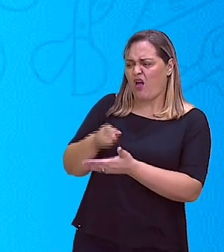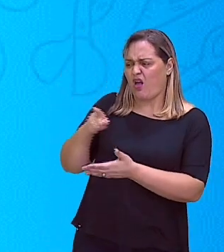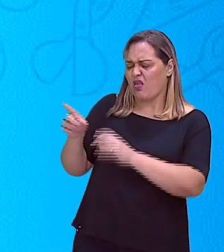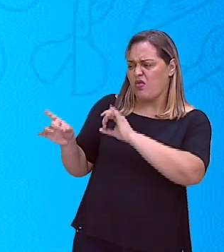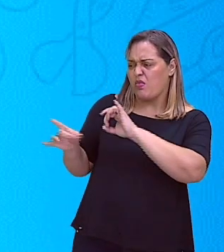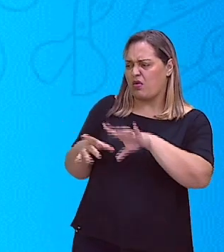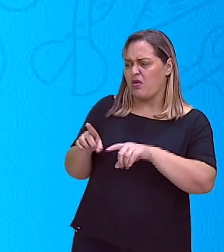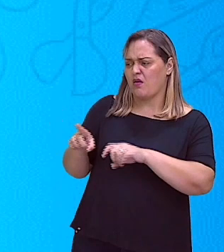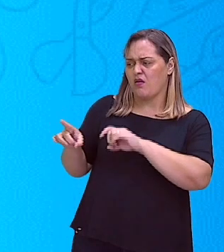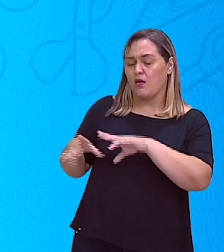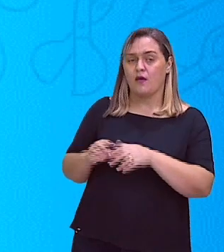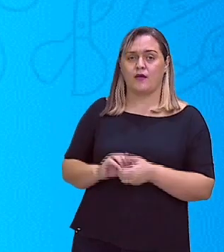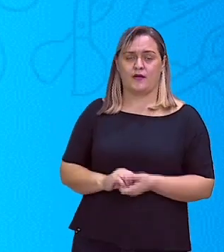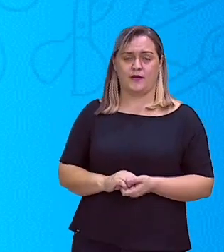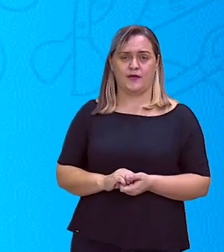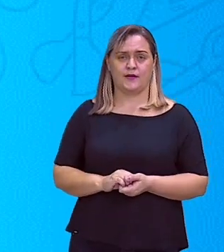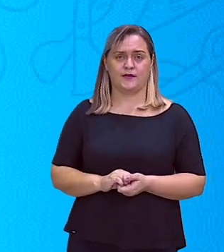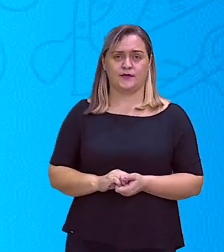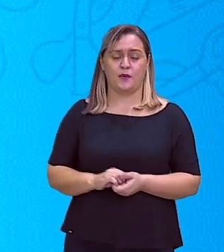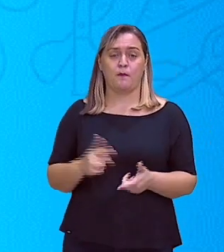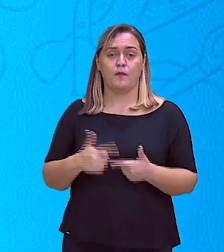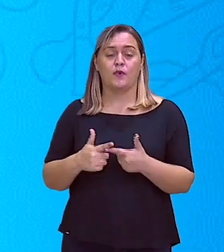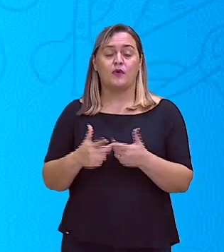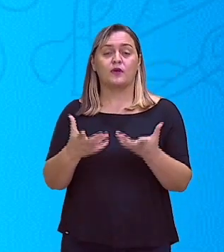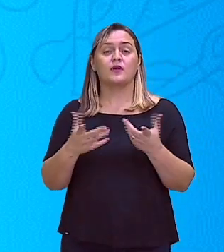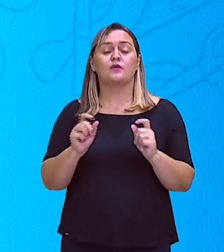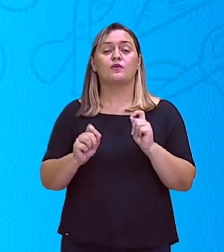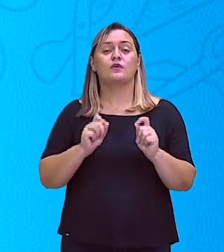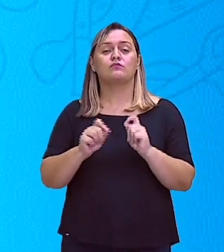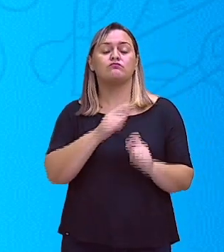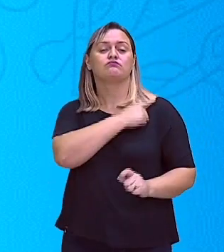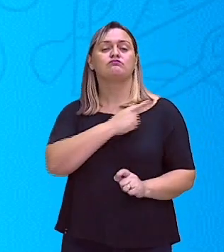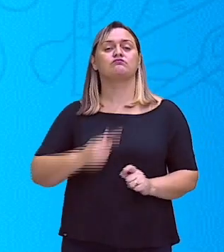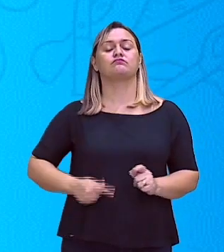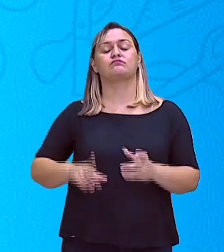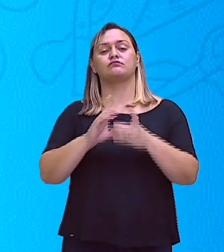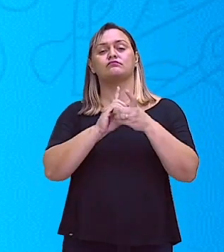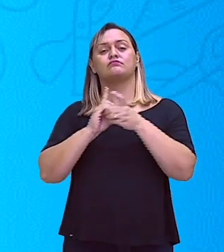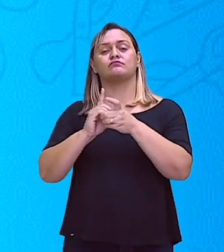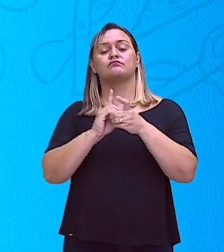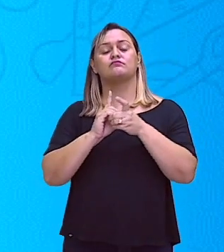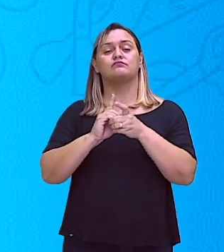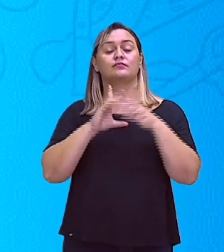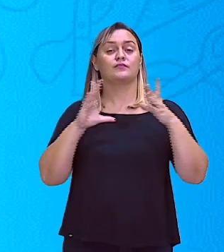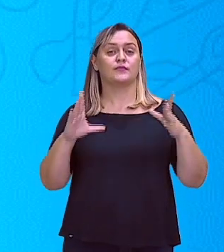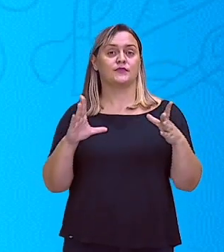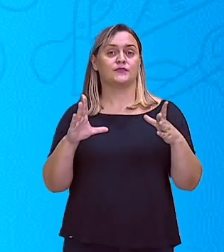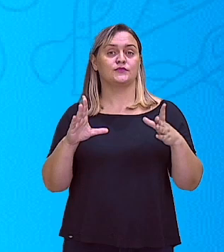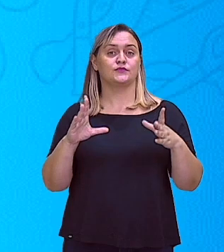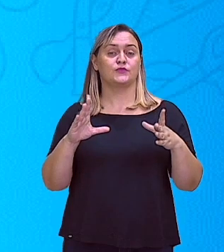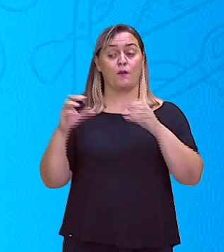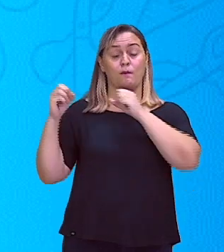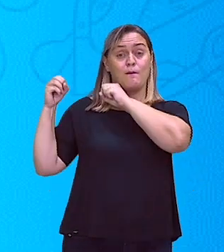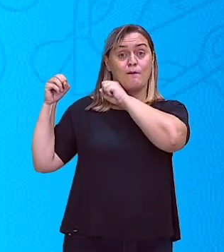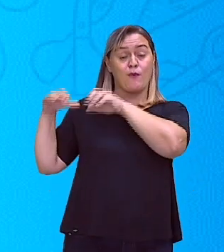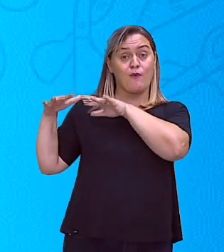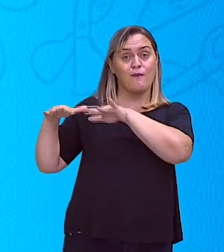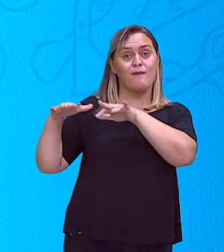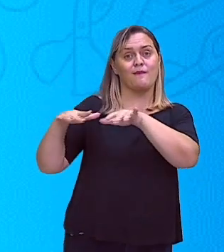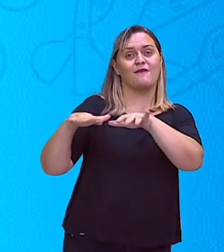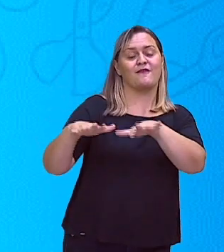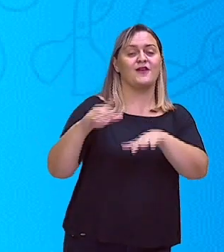regime democrático no país ficou perceptível com Manifesto dos mineiros os o nosso